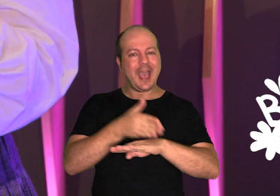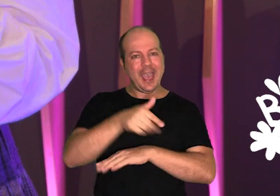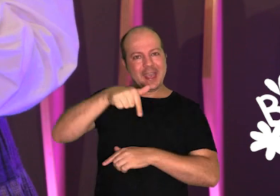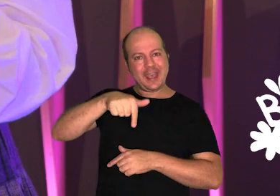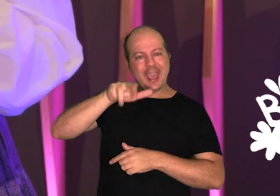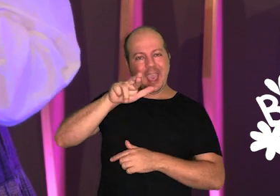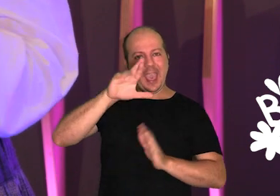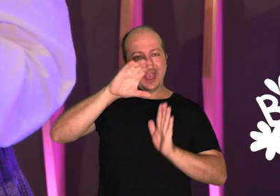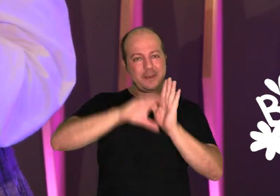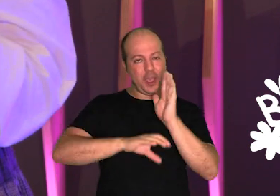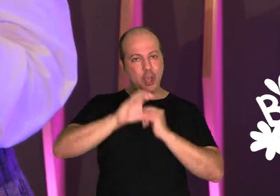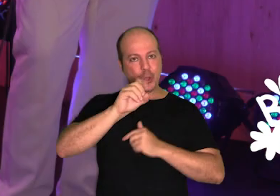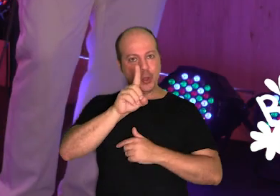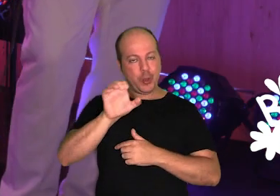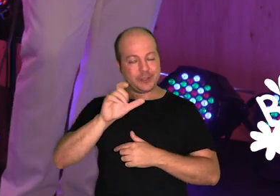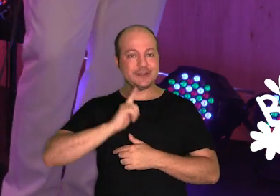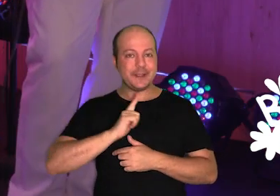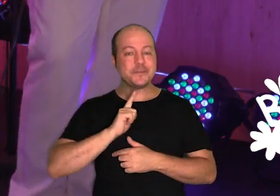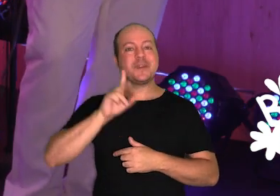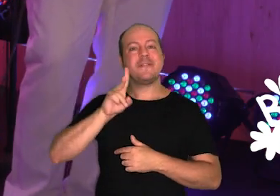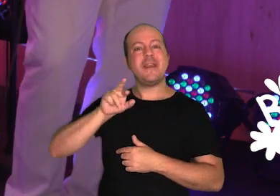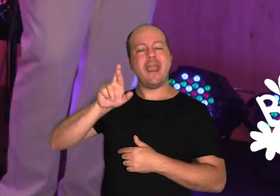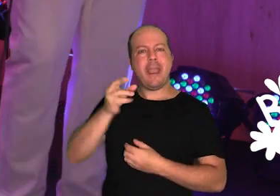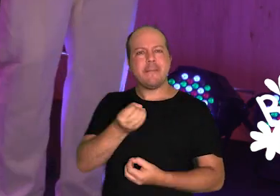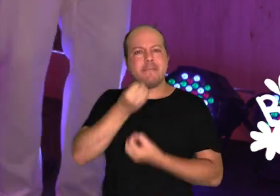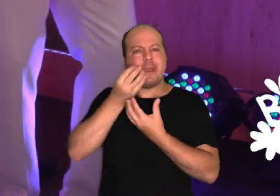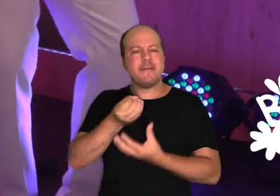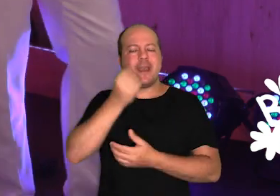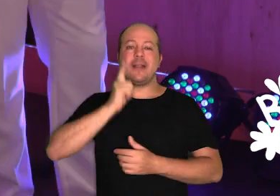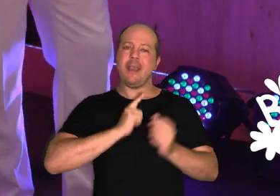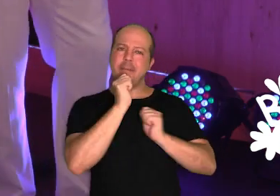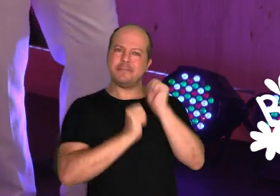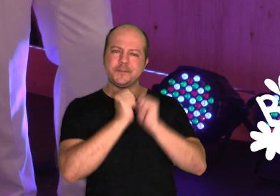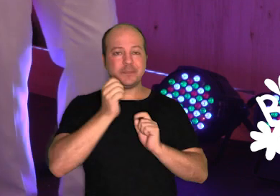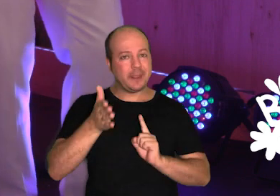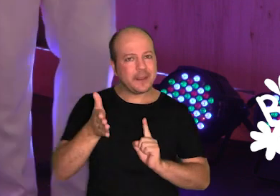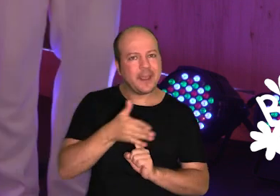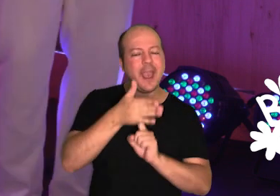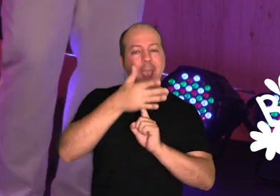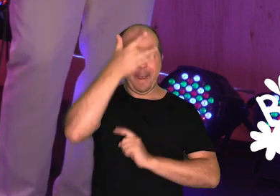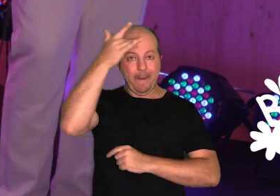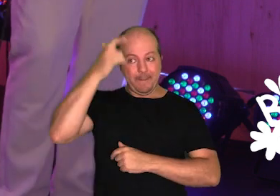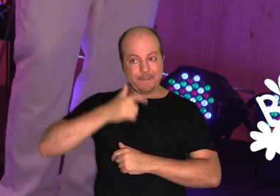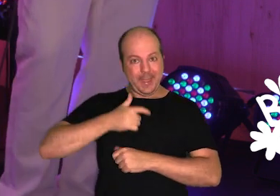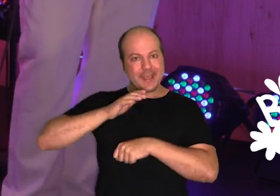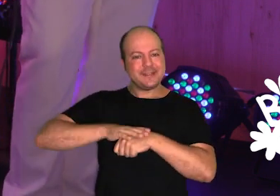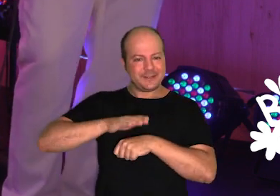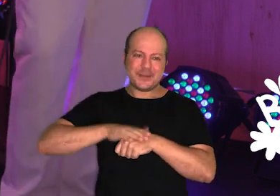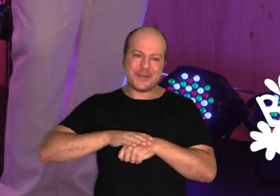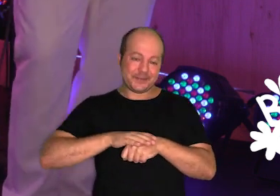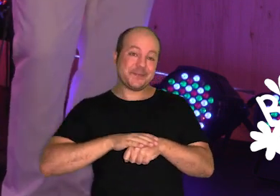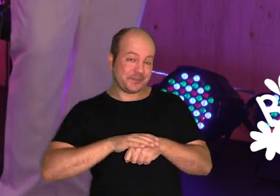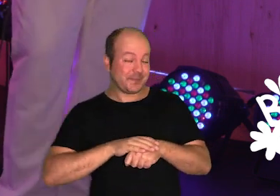QR Code que está aqui na tela. A VR Benefícios é uma empresa com tecnologia feita de pessoas, quer